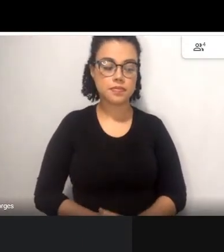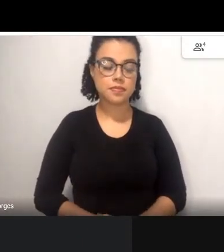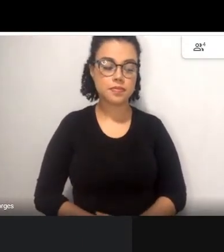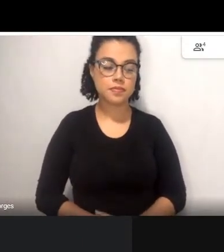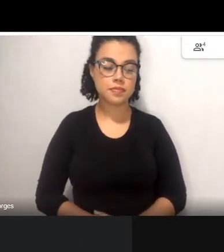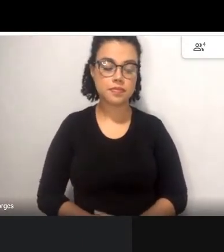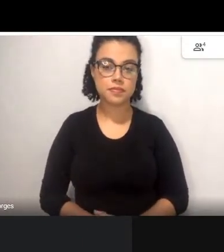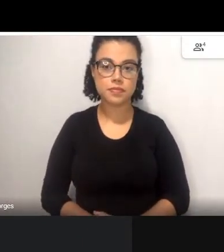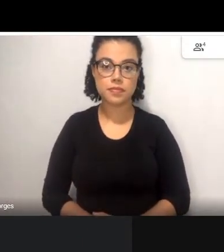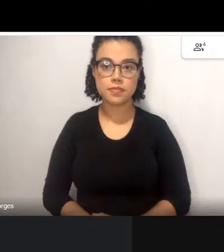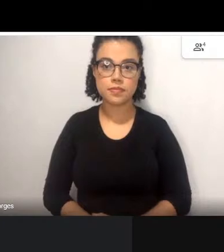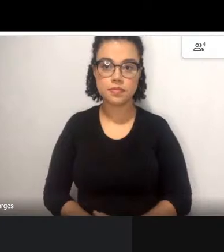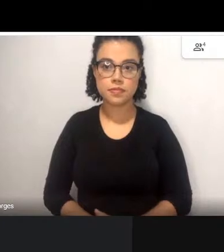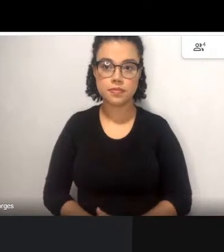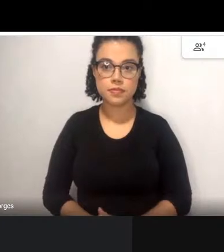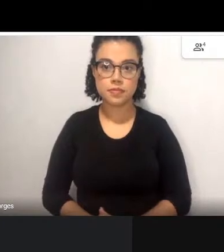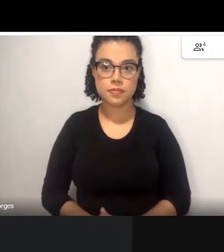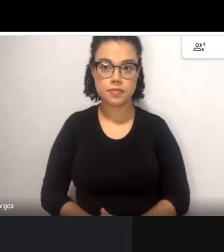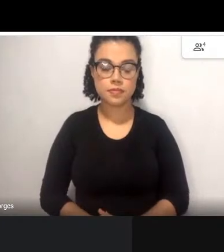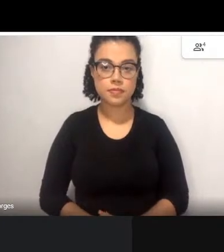Rafael?